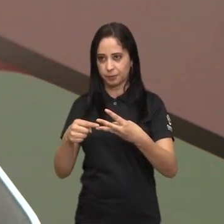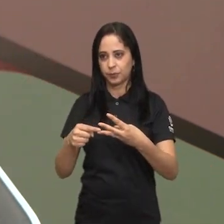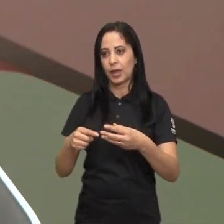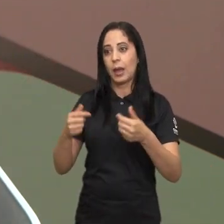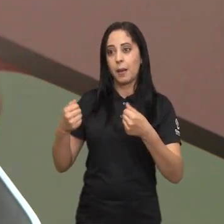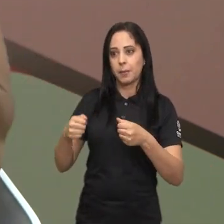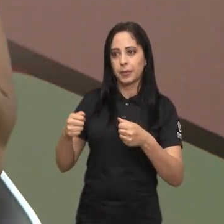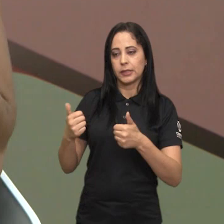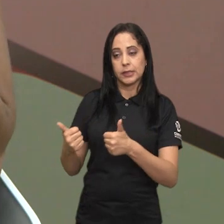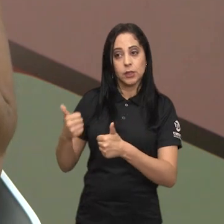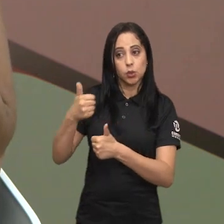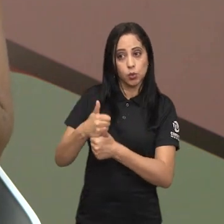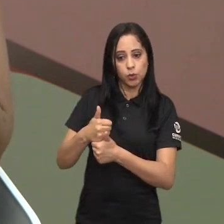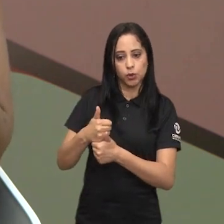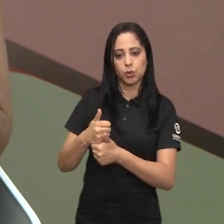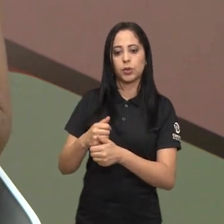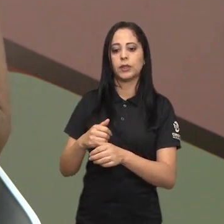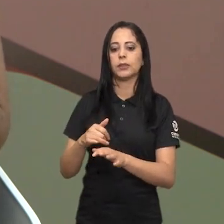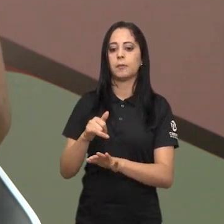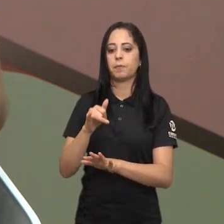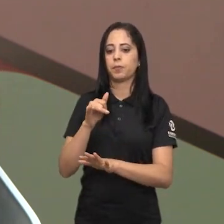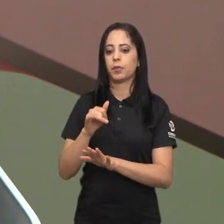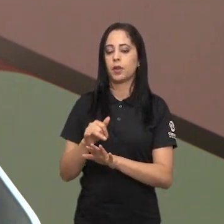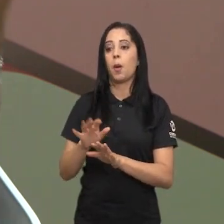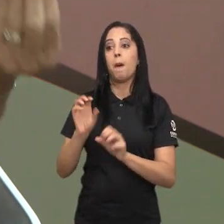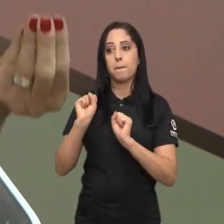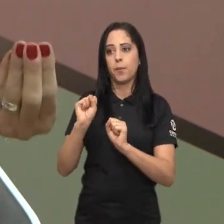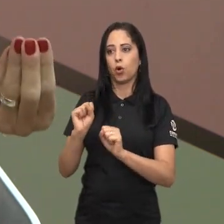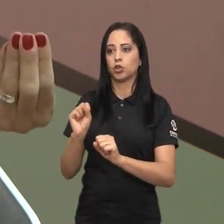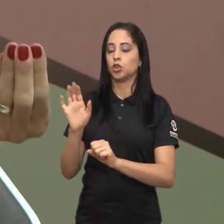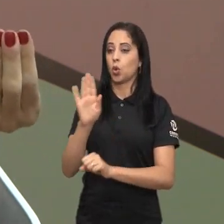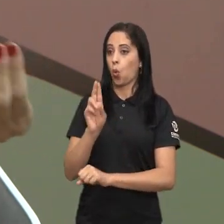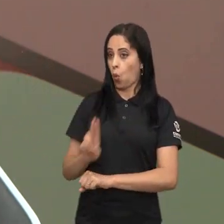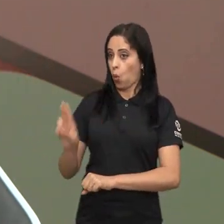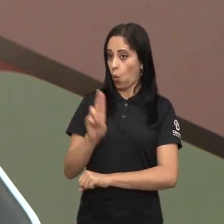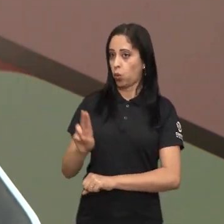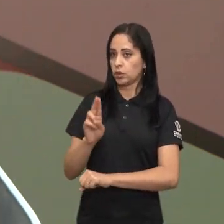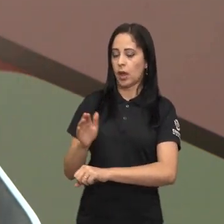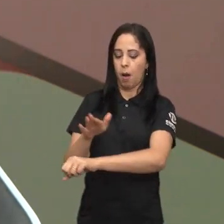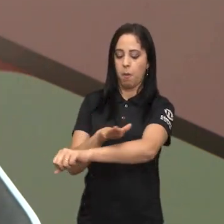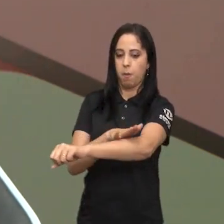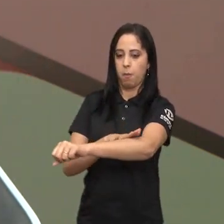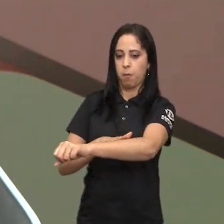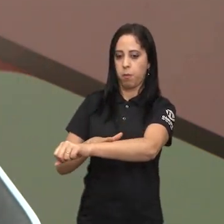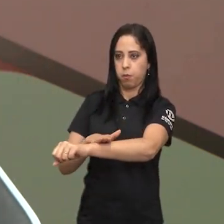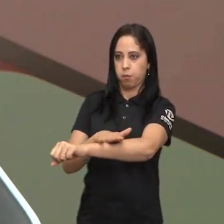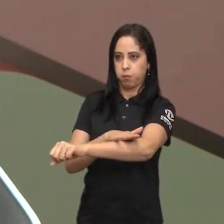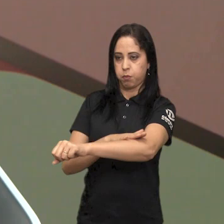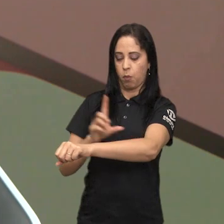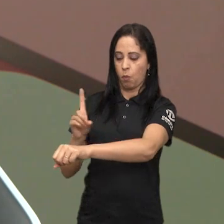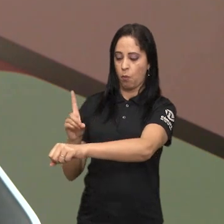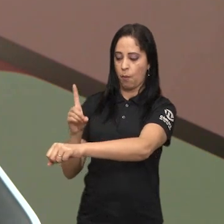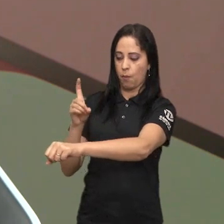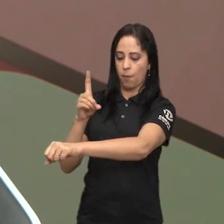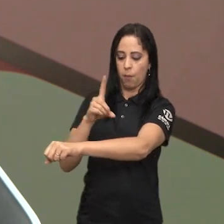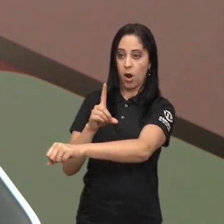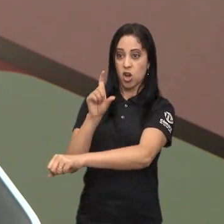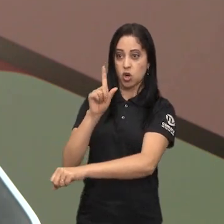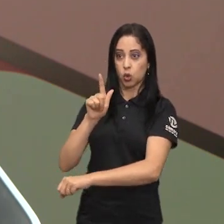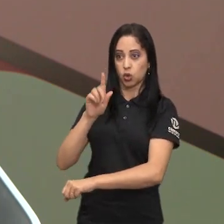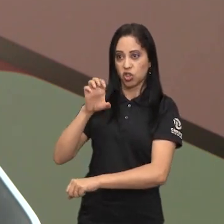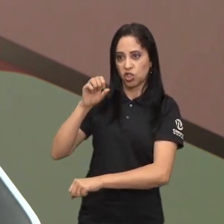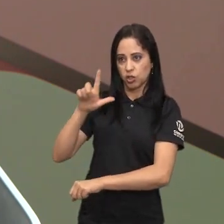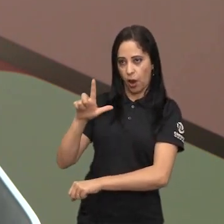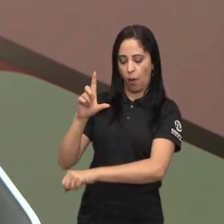maneiras para o seu organismo, para o nosso organismo. Em gel, então existe a reposição que é feita e manipulada